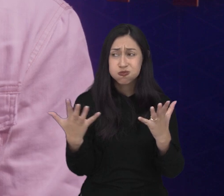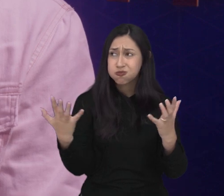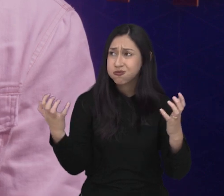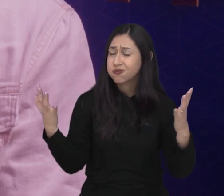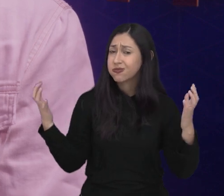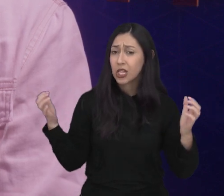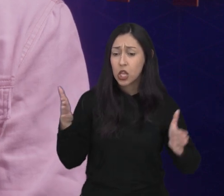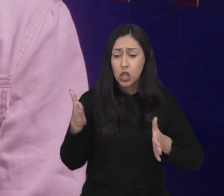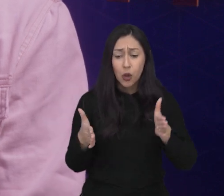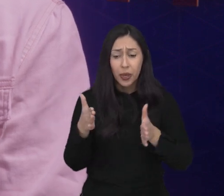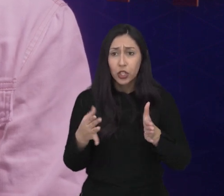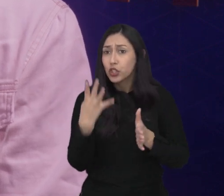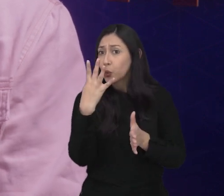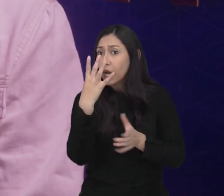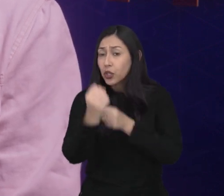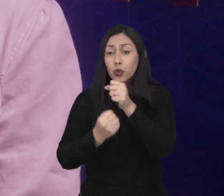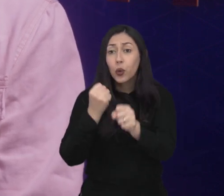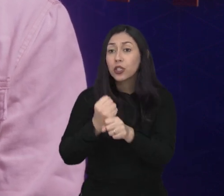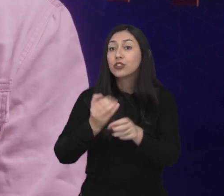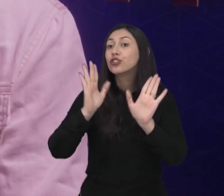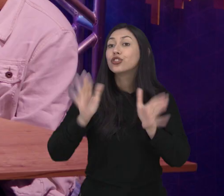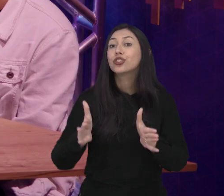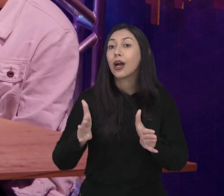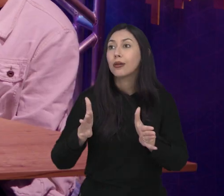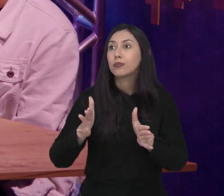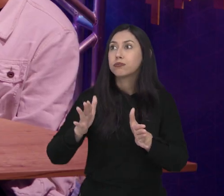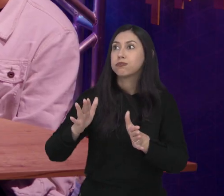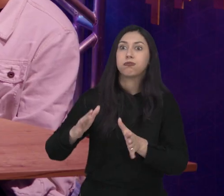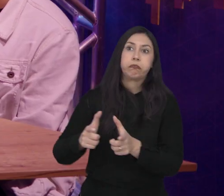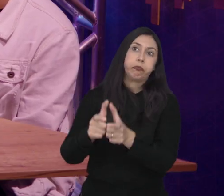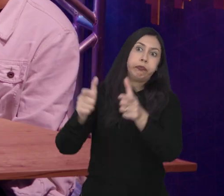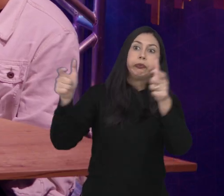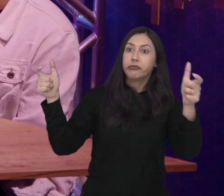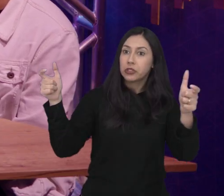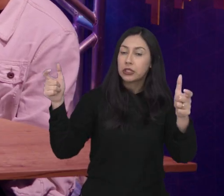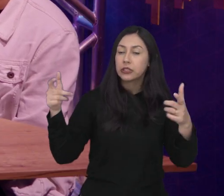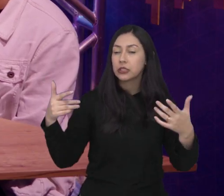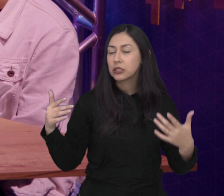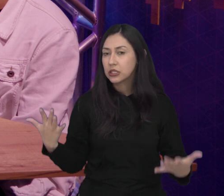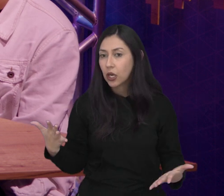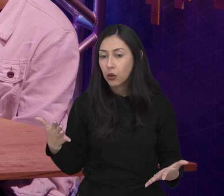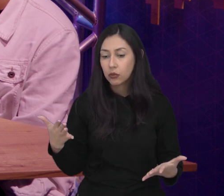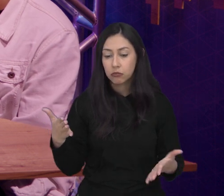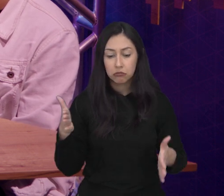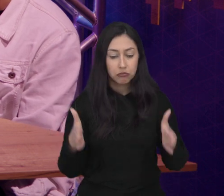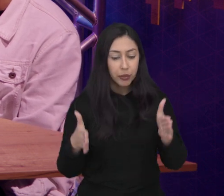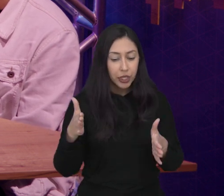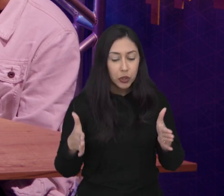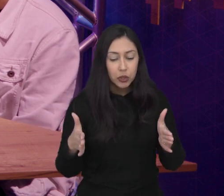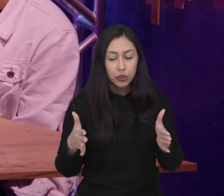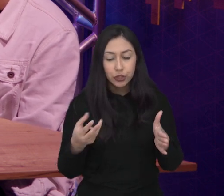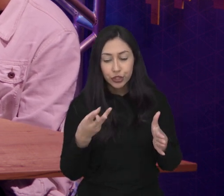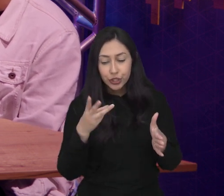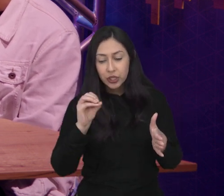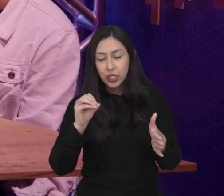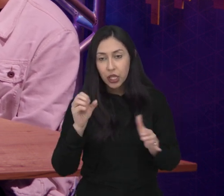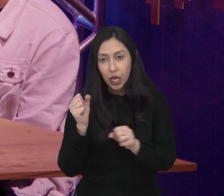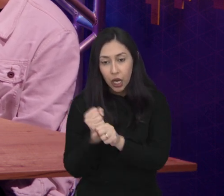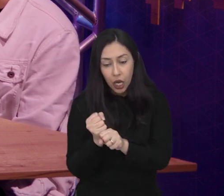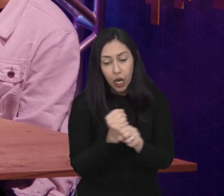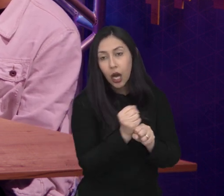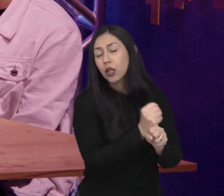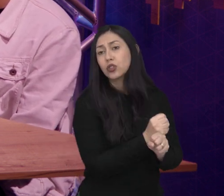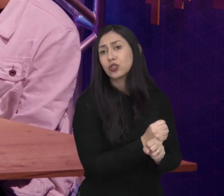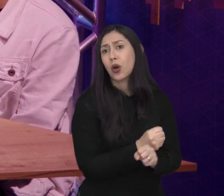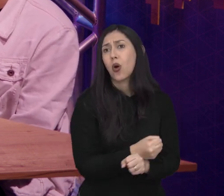muitas pessoas. Em, 4 anos já era 100 mil pessoas. Então, nesses 30 anos aí, 29 anos,